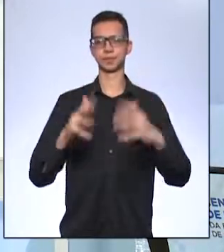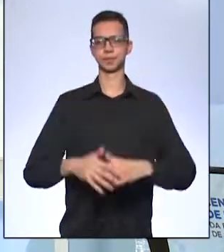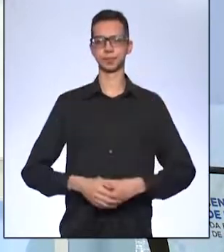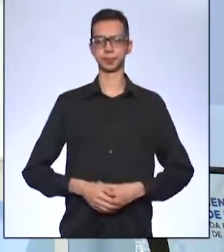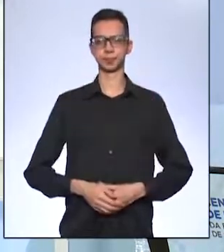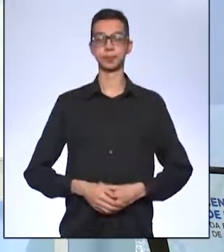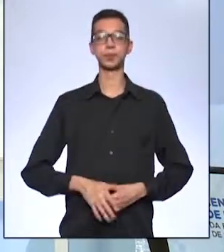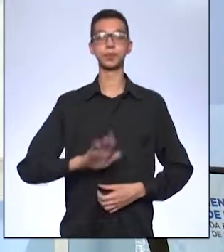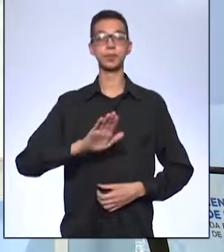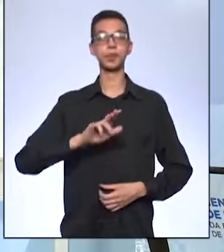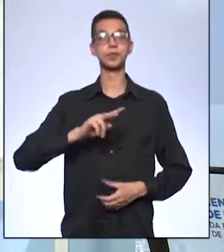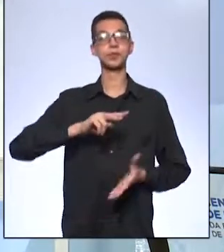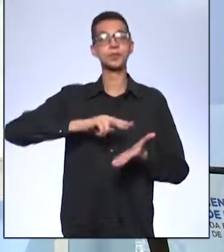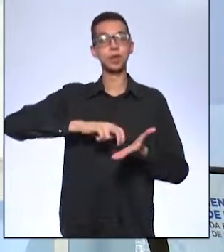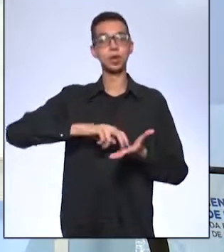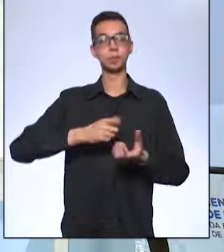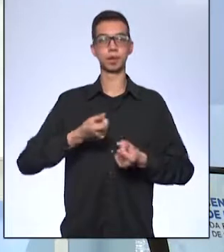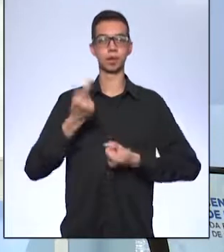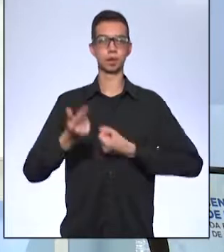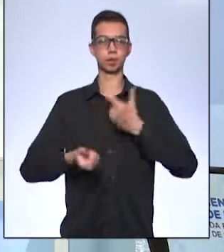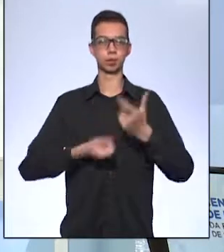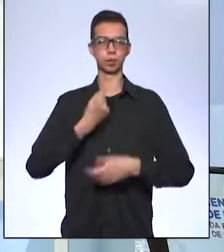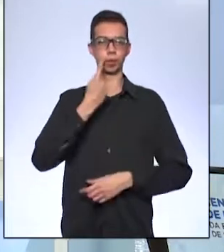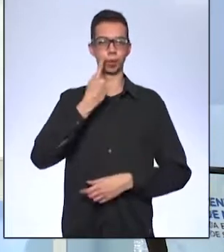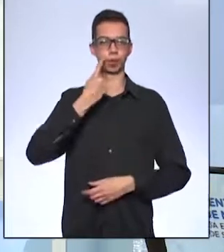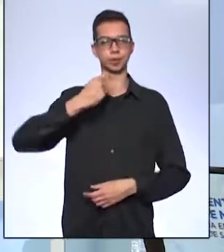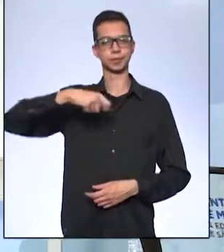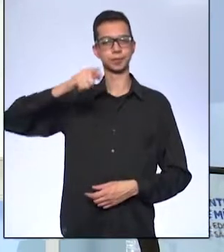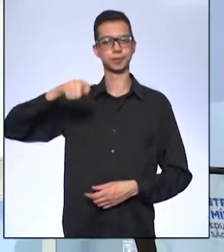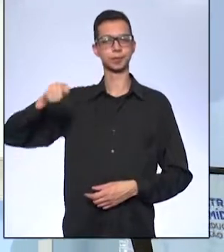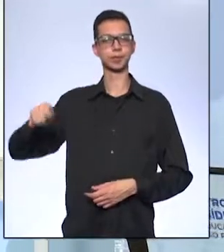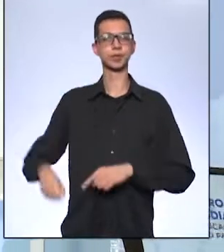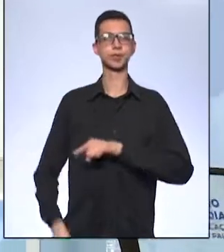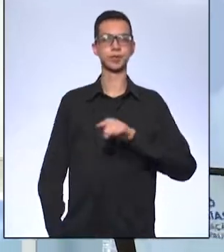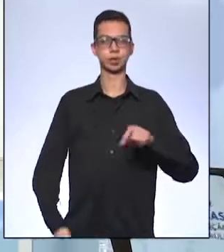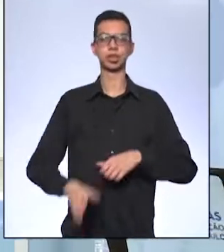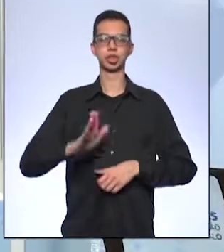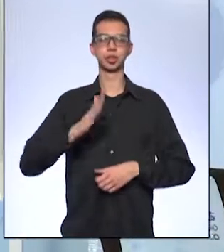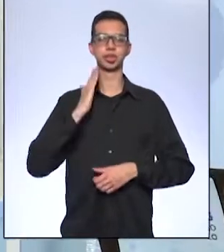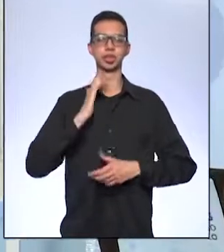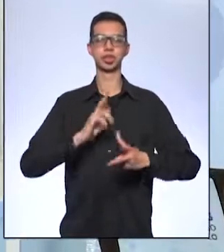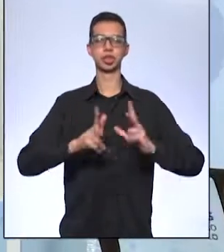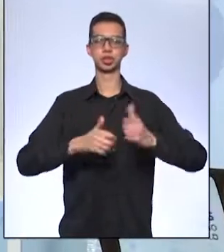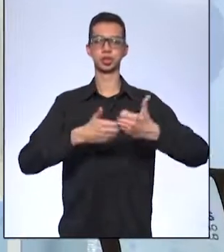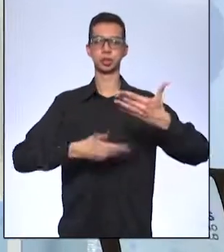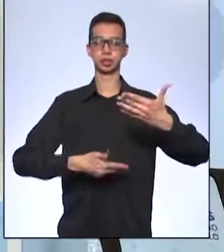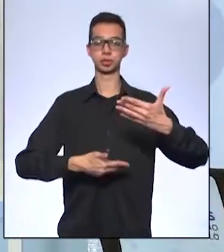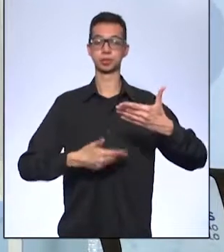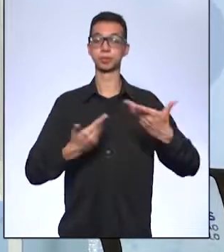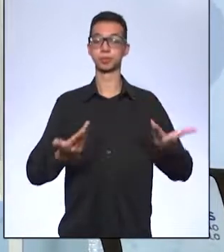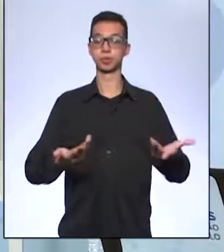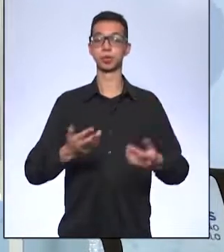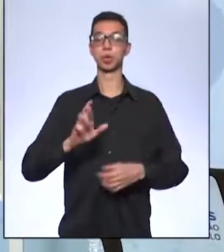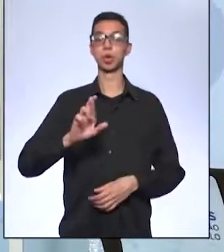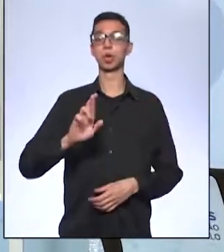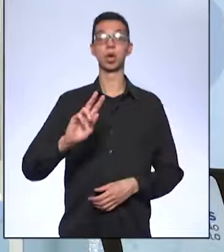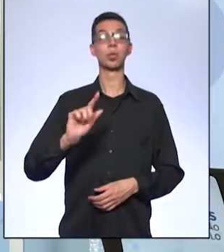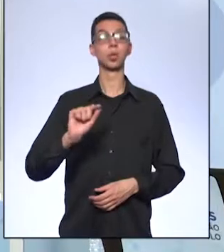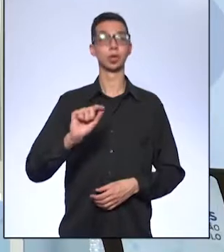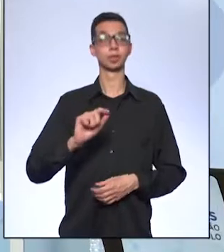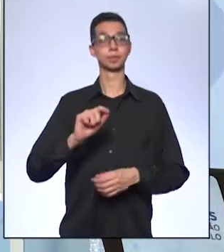vocês colocaram aqui. Então, a gente foi anotando enquanto vocês escreviam no chat. Então, vocês escreveram home, né, casa ou lar, né?